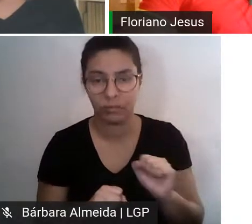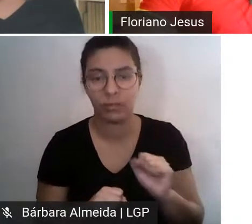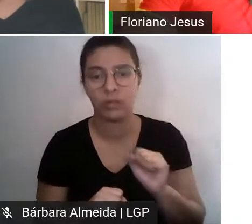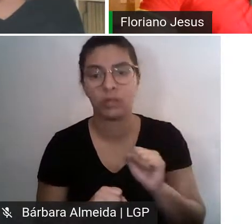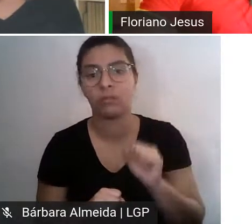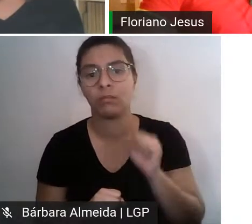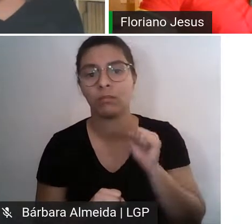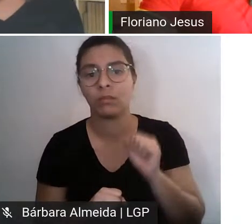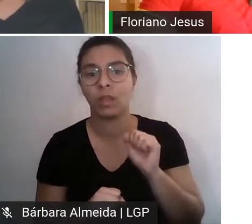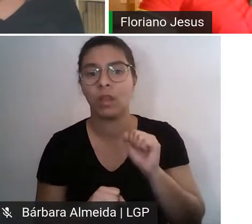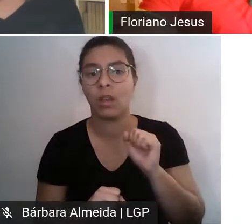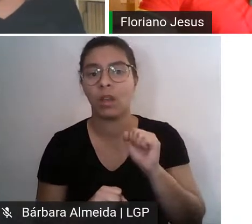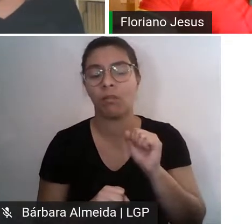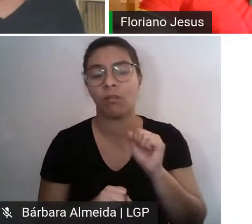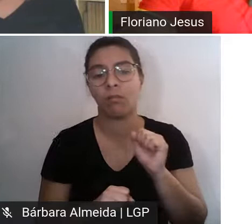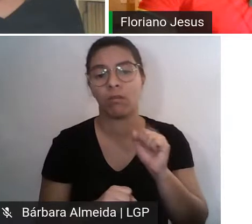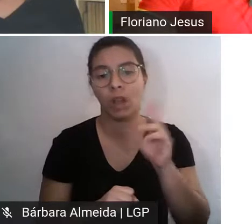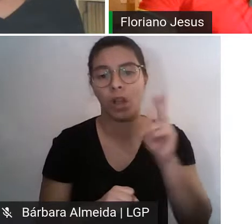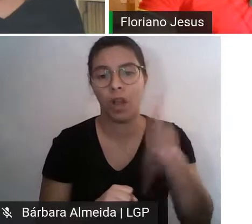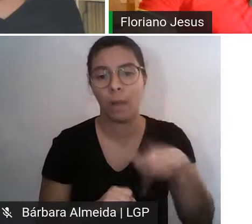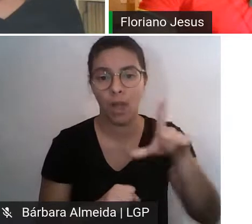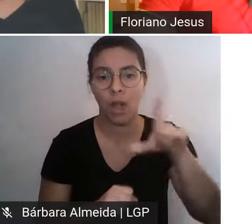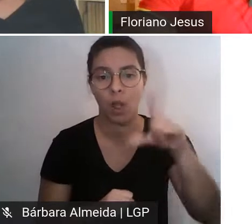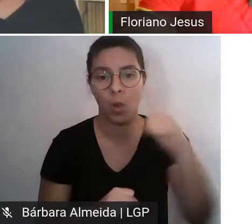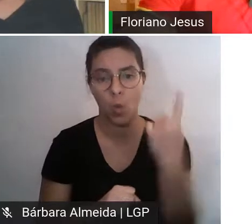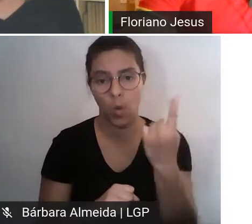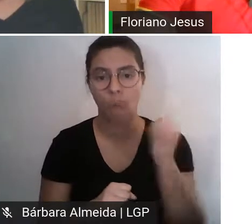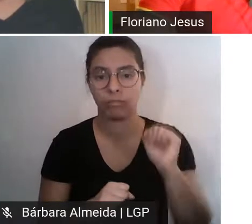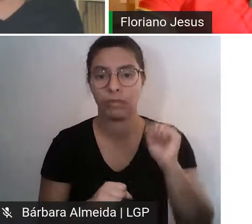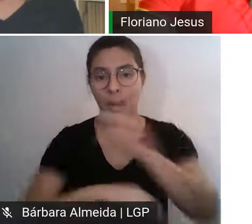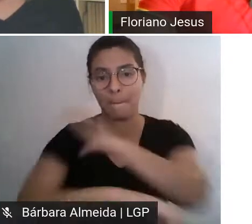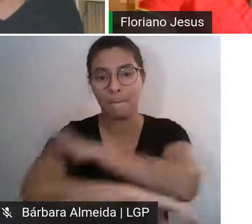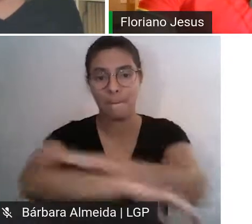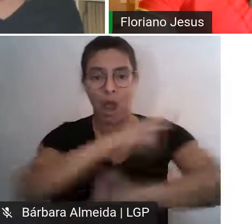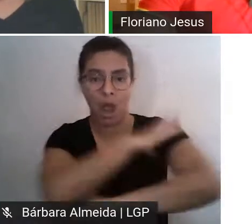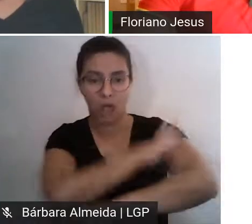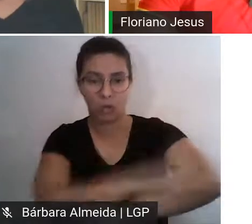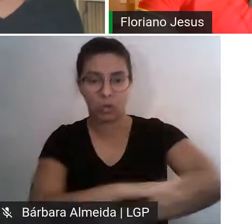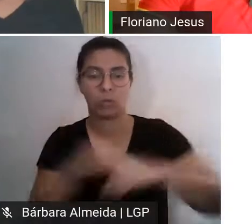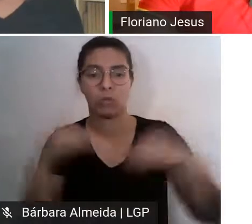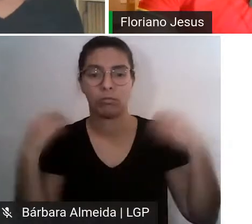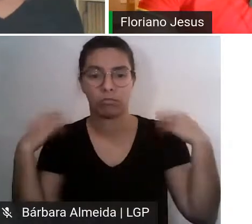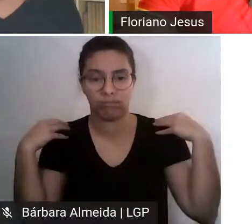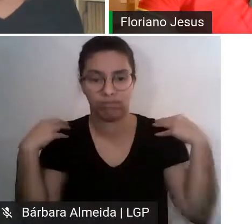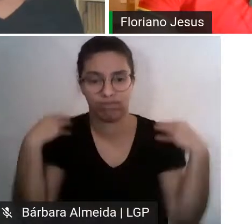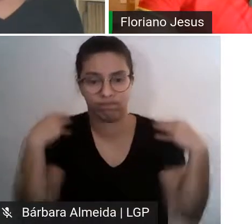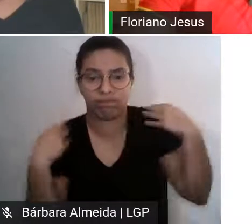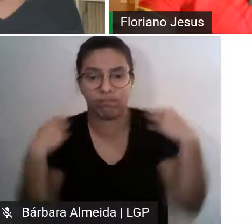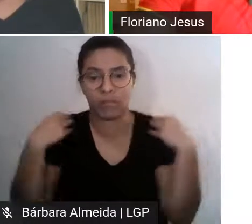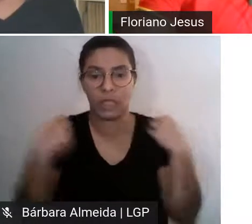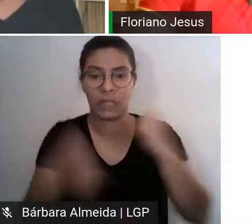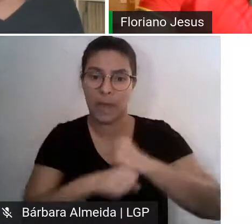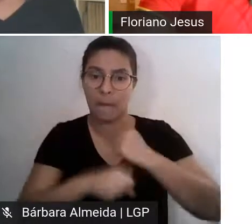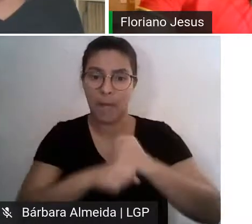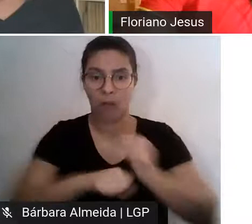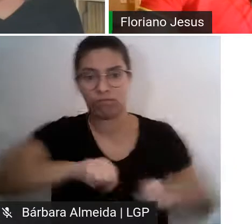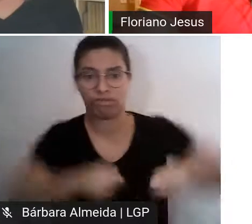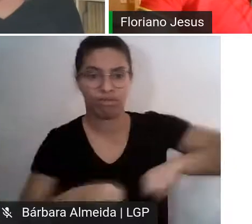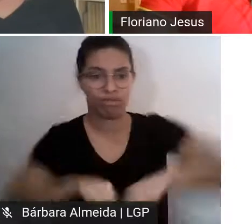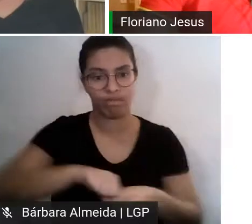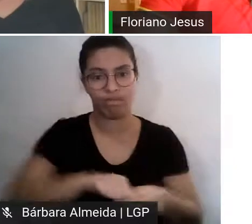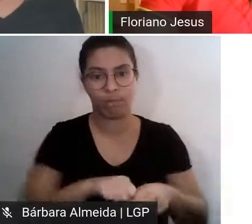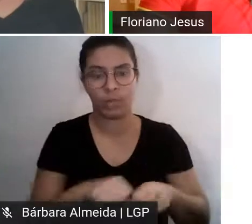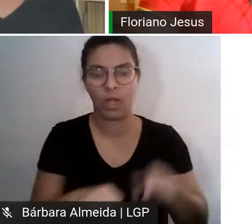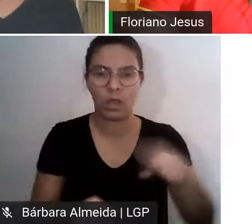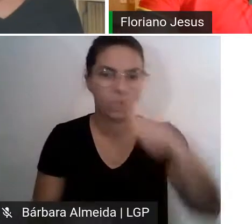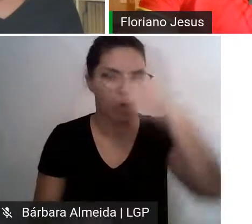só trabalhamos braços, ombros e braços, não, dificilmente ele consegue